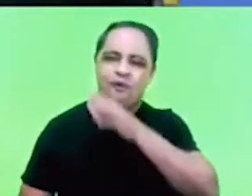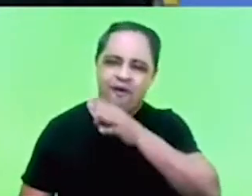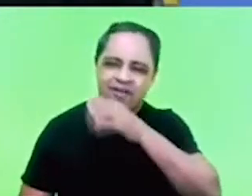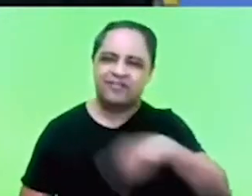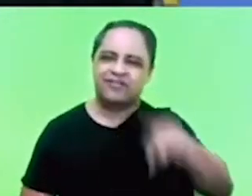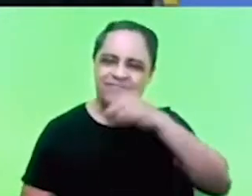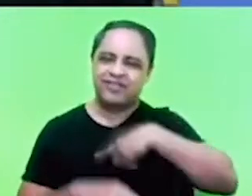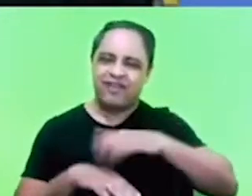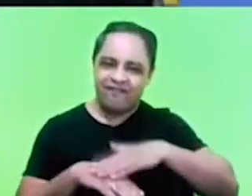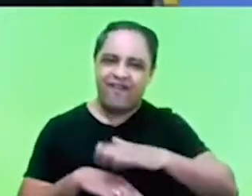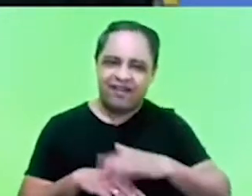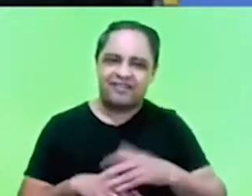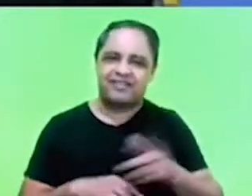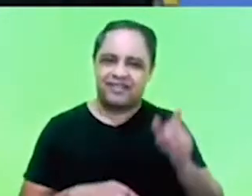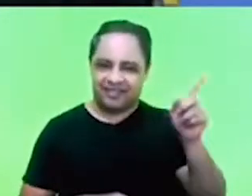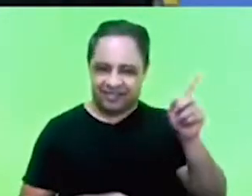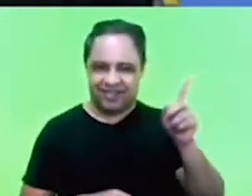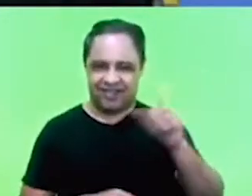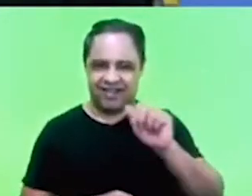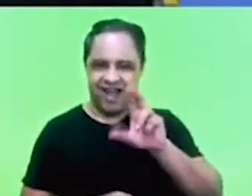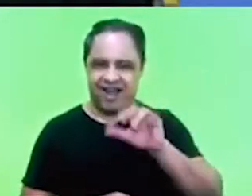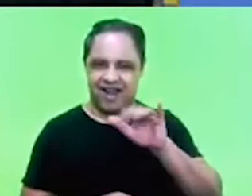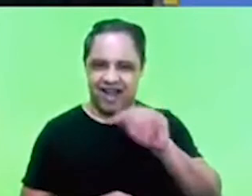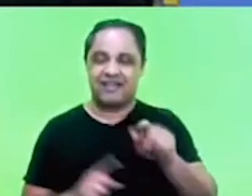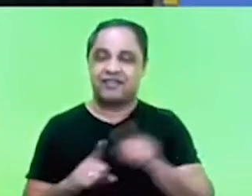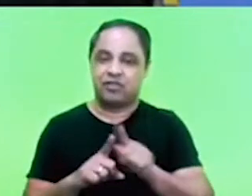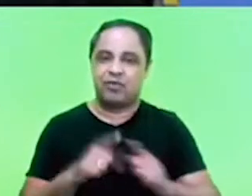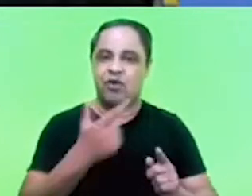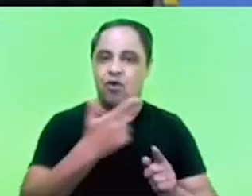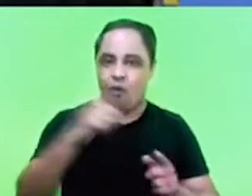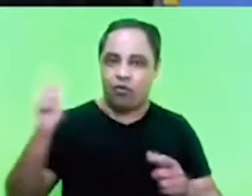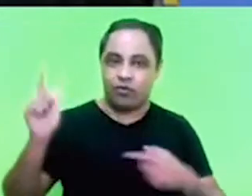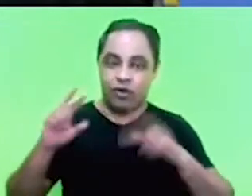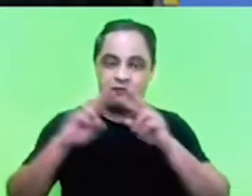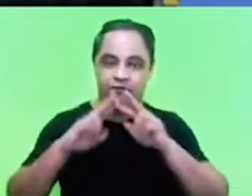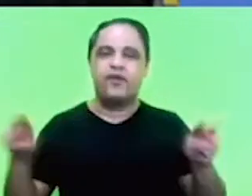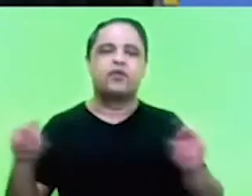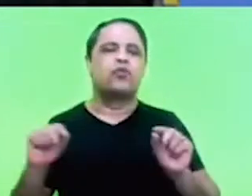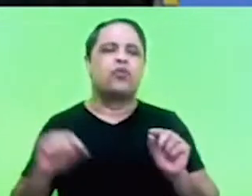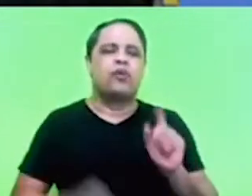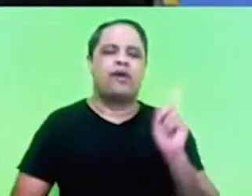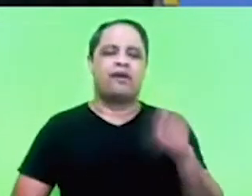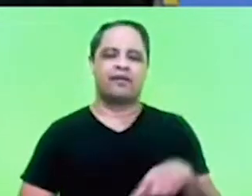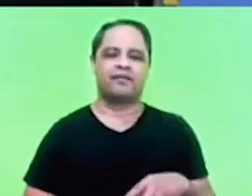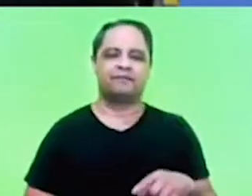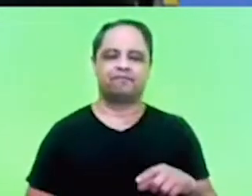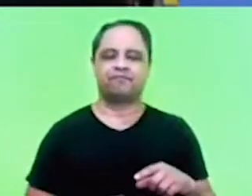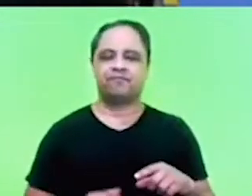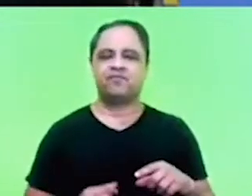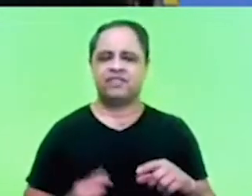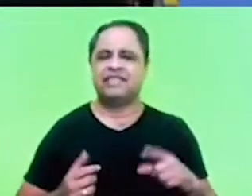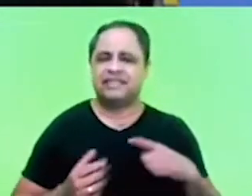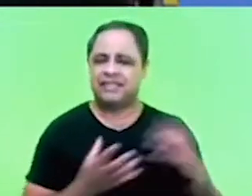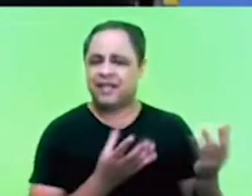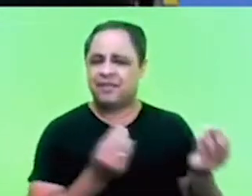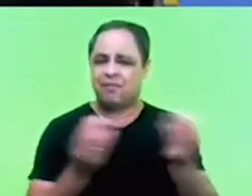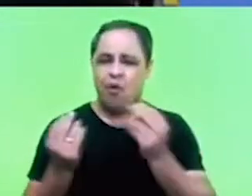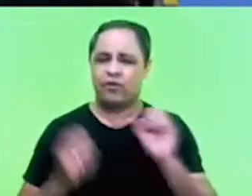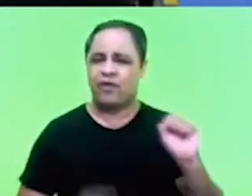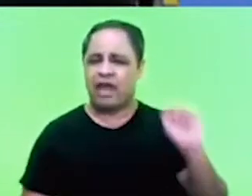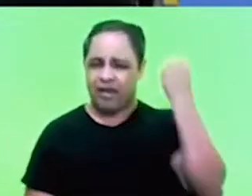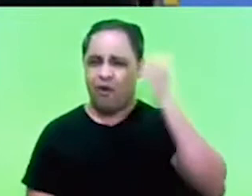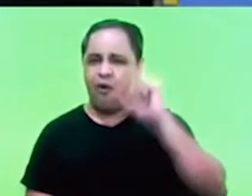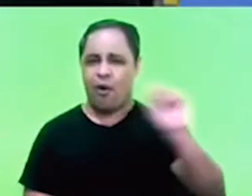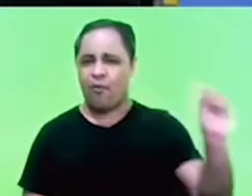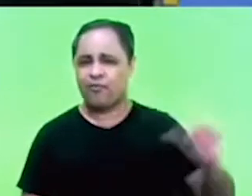fazem lá no Acaia e também as outras coisas que eu vejo diz o seguinte, está cheio desses heróis por aí,